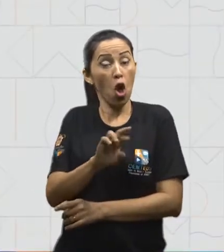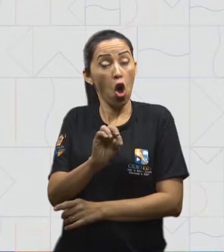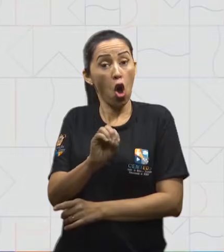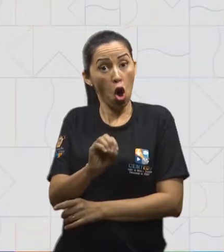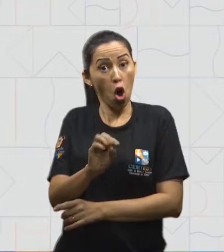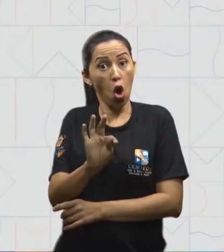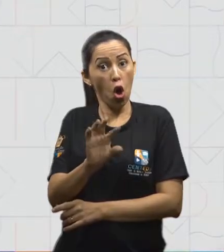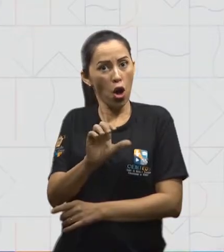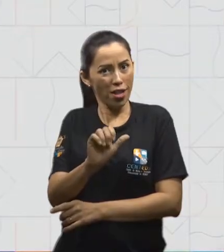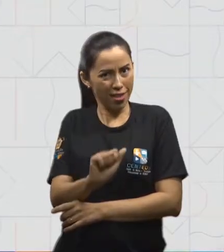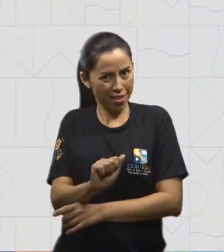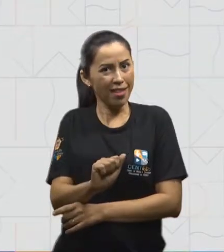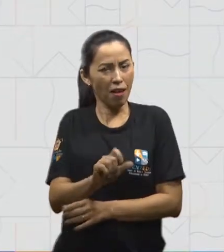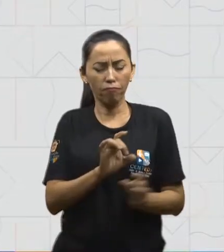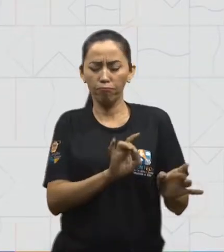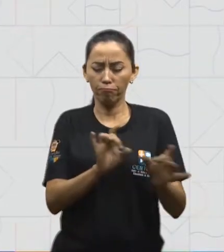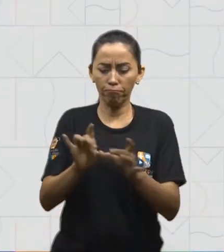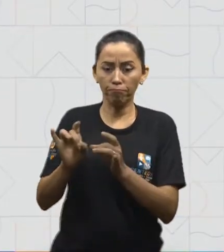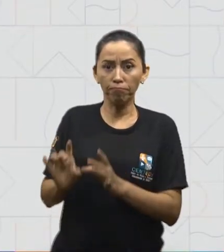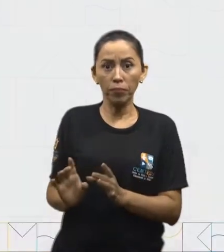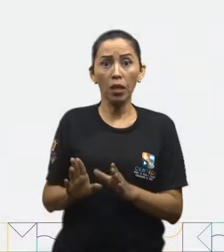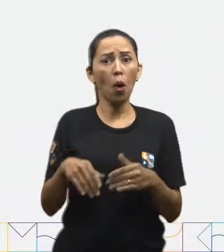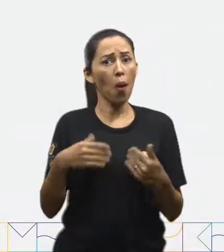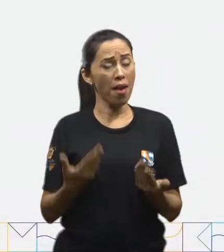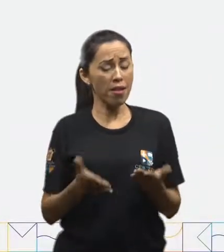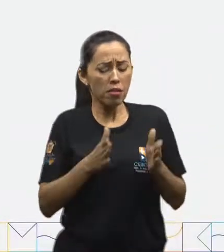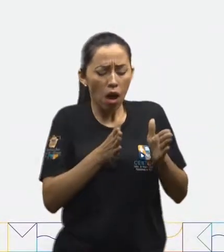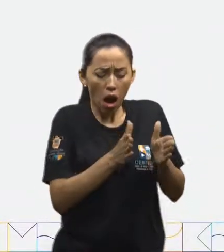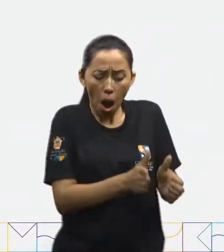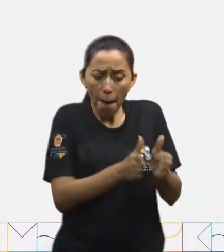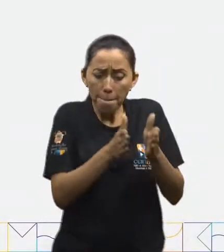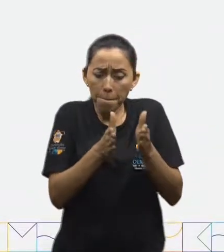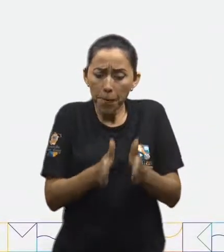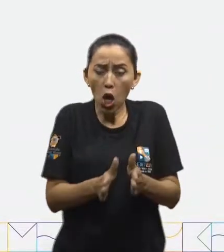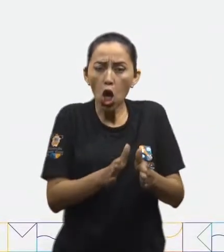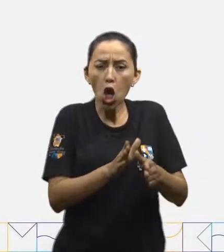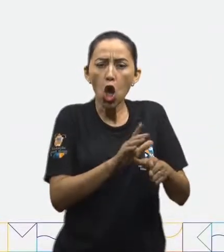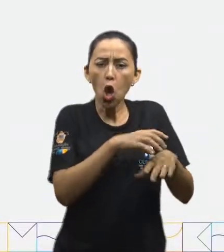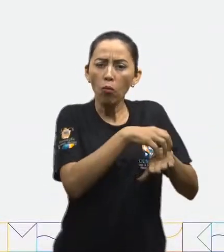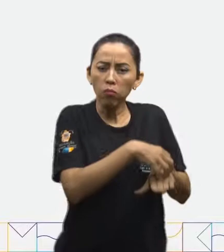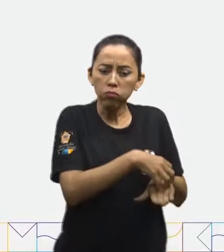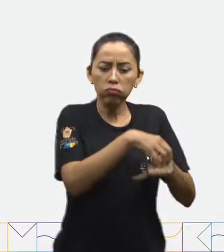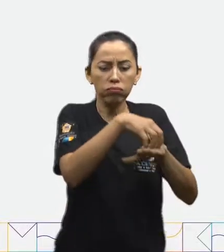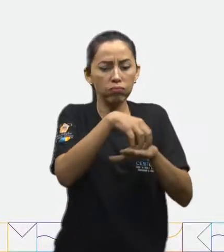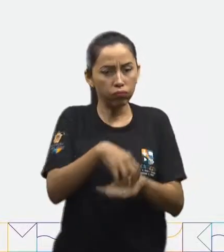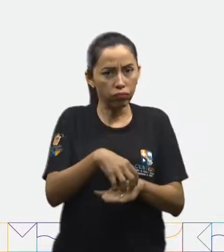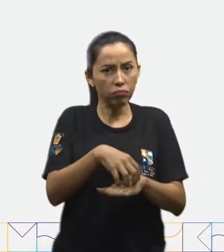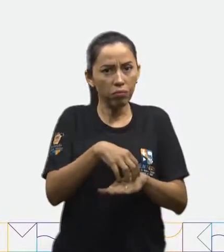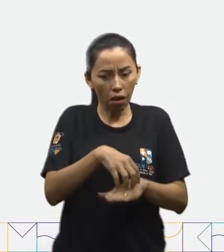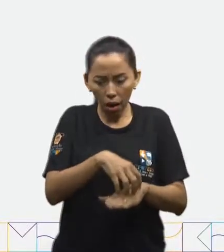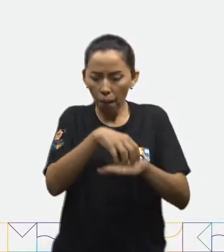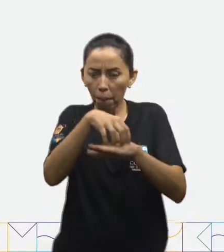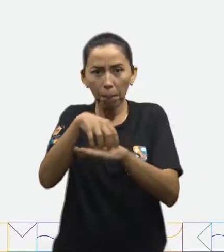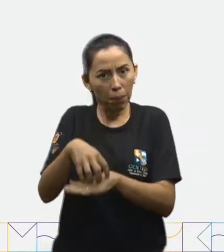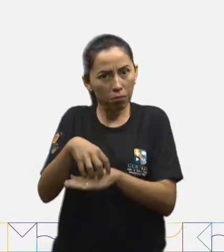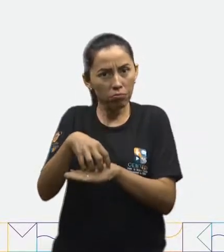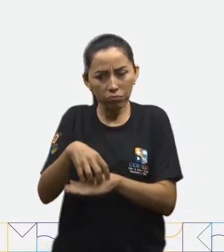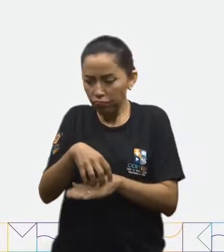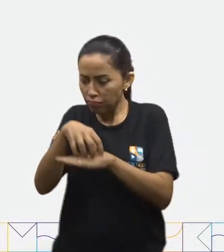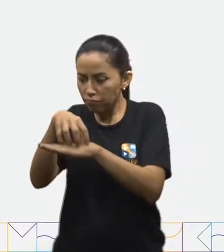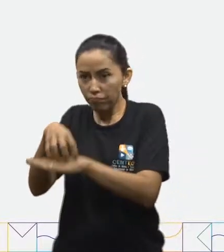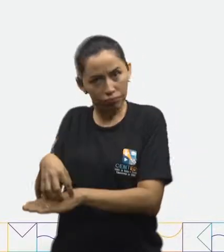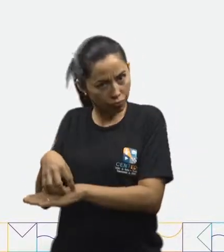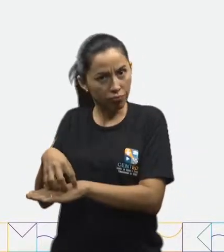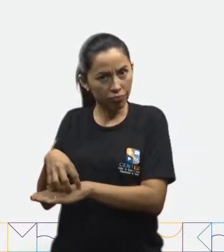dos outros produtos. Essa sucessão de caminhos e locais de paradas usados para o transporte e comércio de